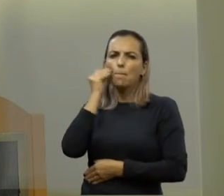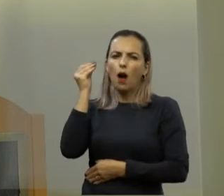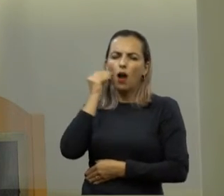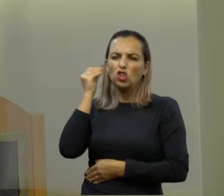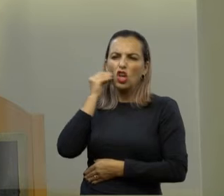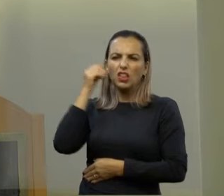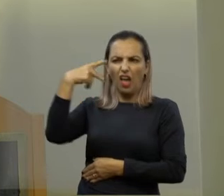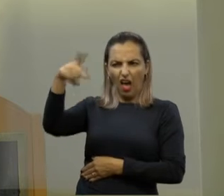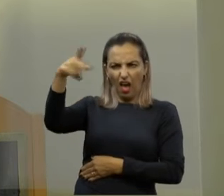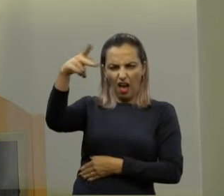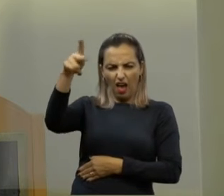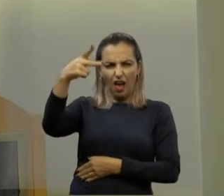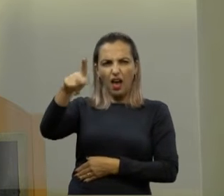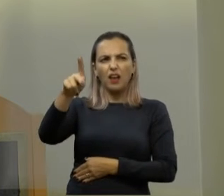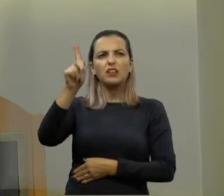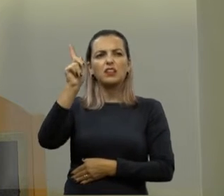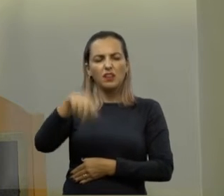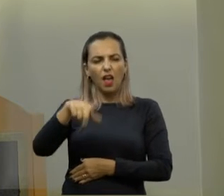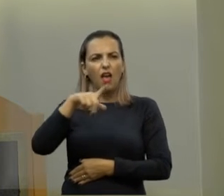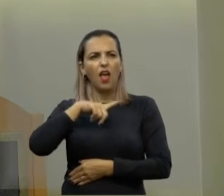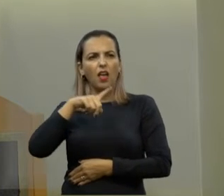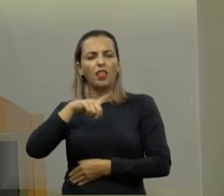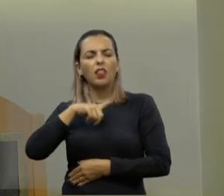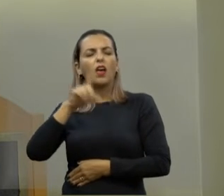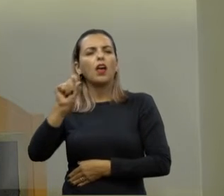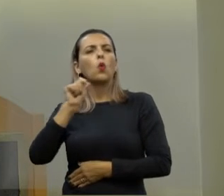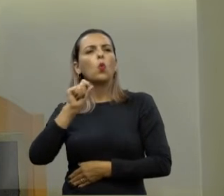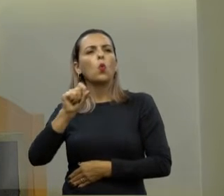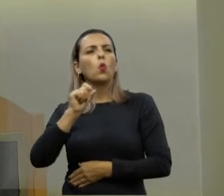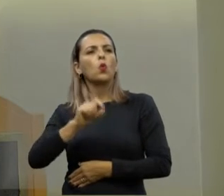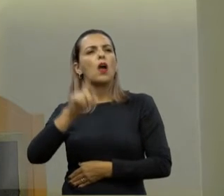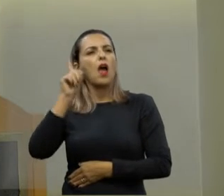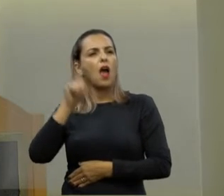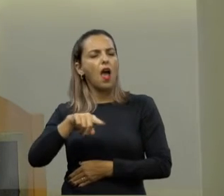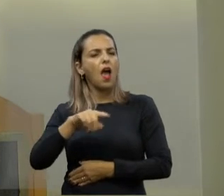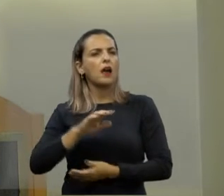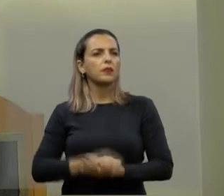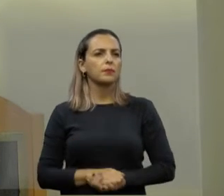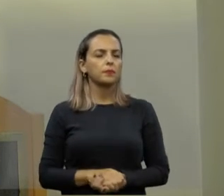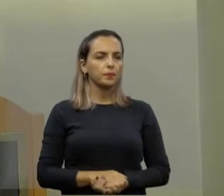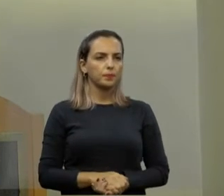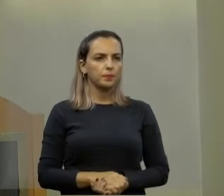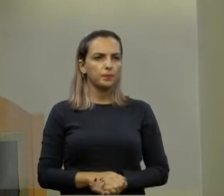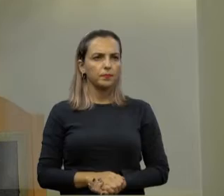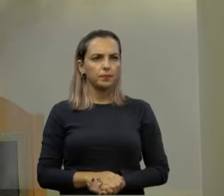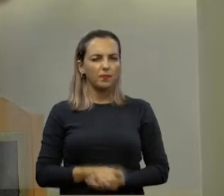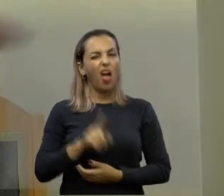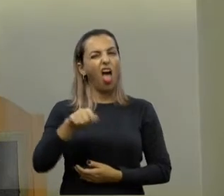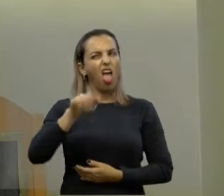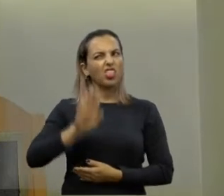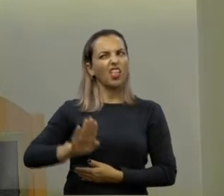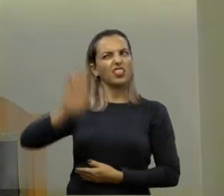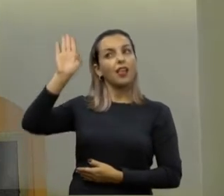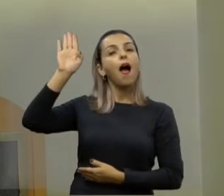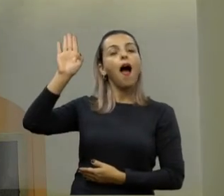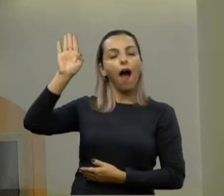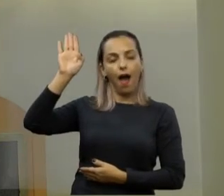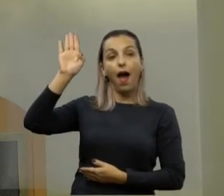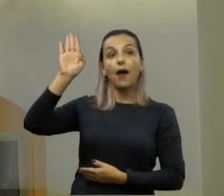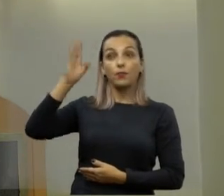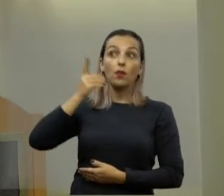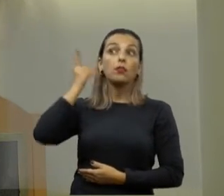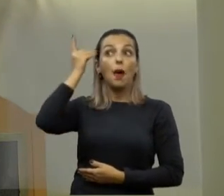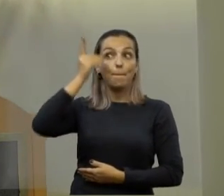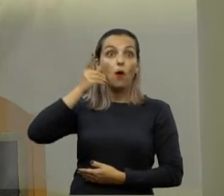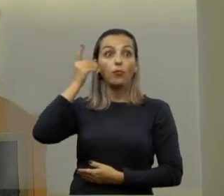oportunista viu Tem oportunista que a ver o Clemente candidato ele é candidato